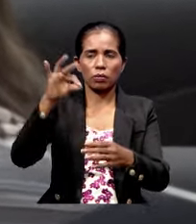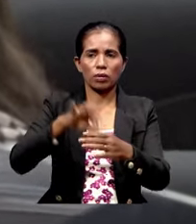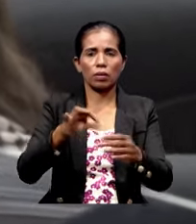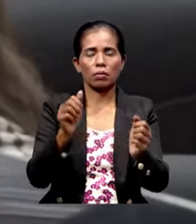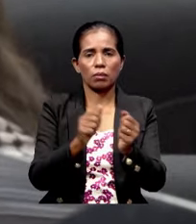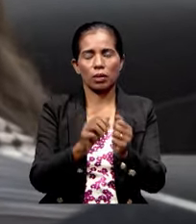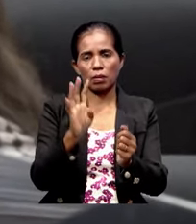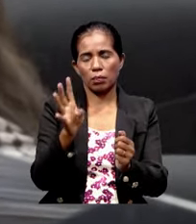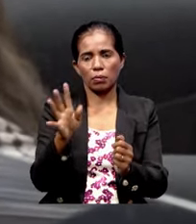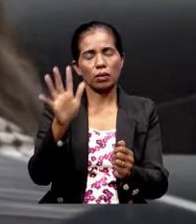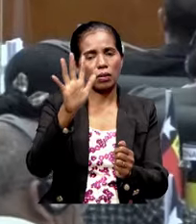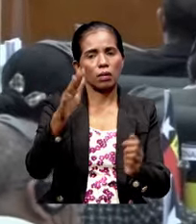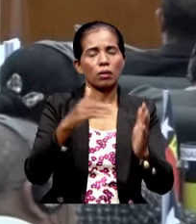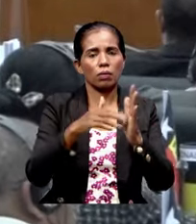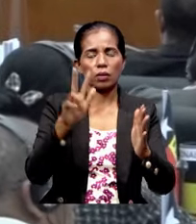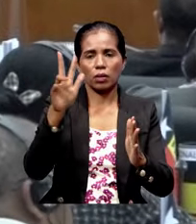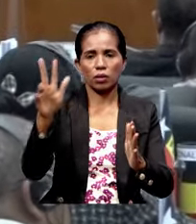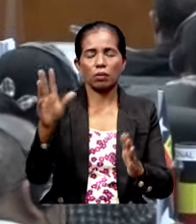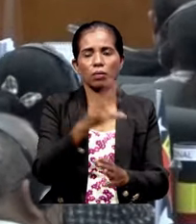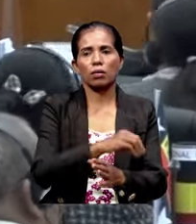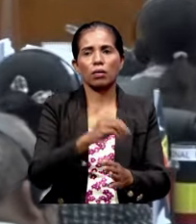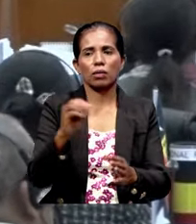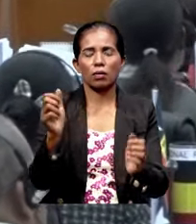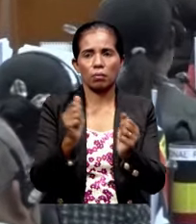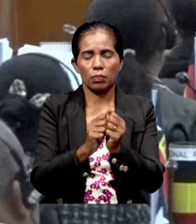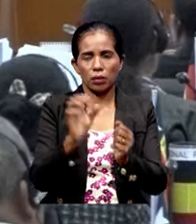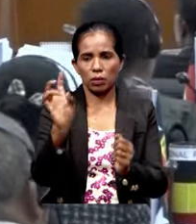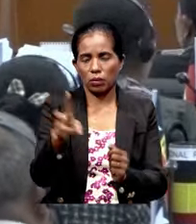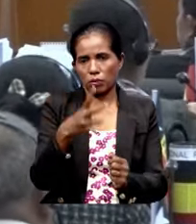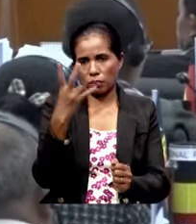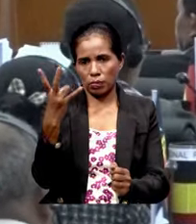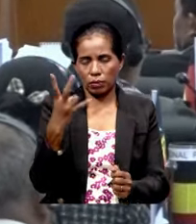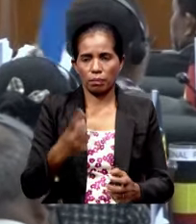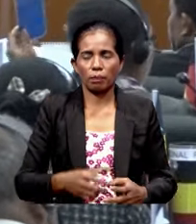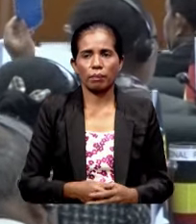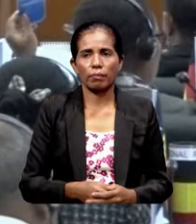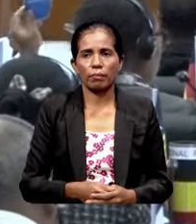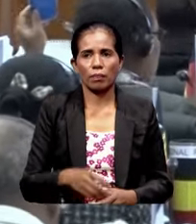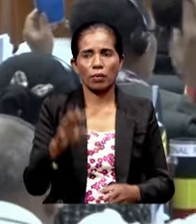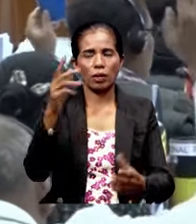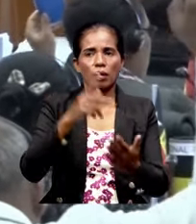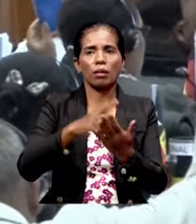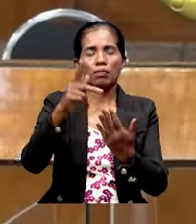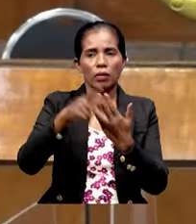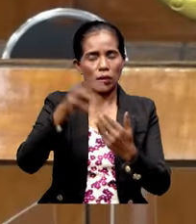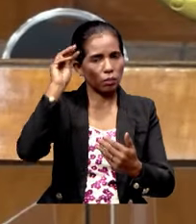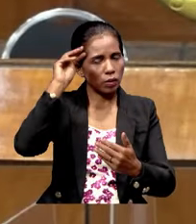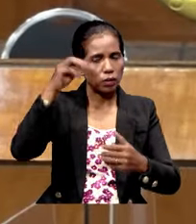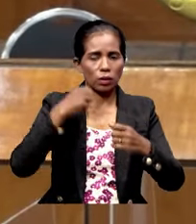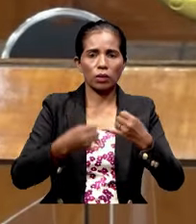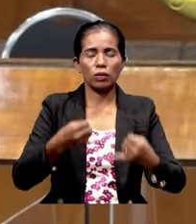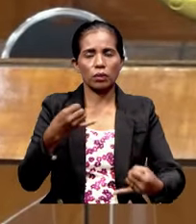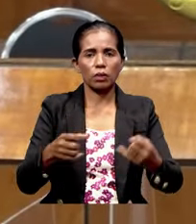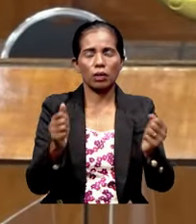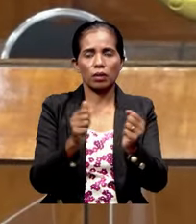nulo recém Lima, contra tolo, no abstenção, sanulo recém Rito. Alocação orçamento para programa Ministério de Justiça, a mútu